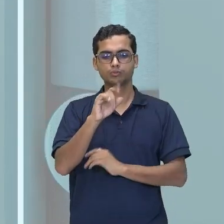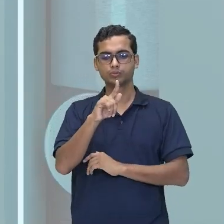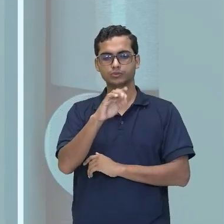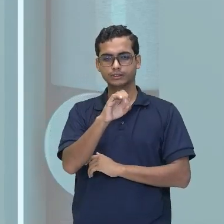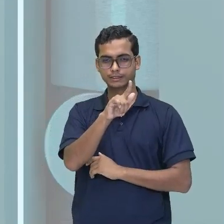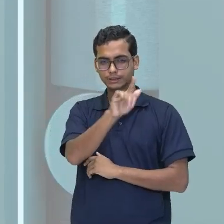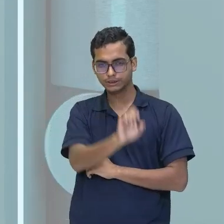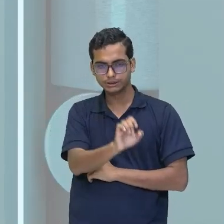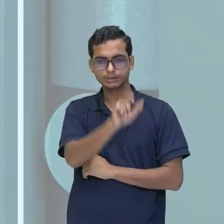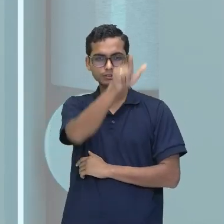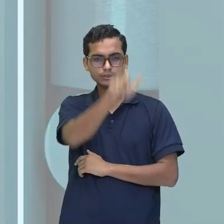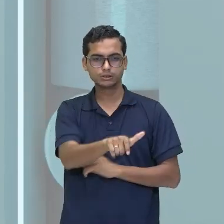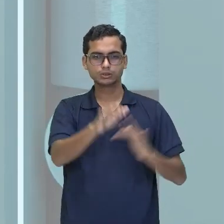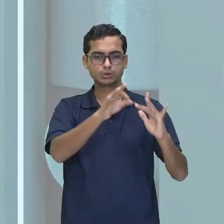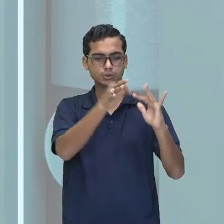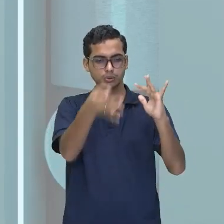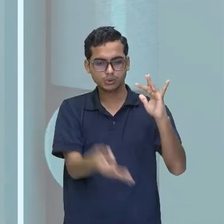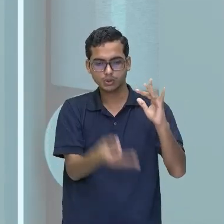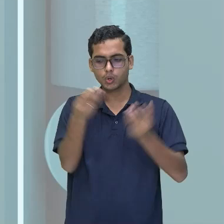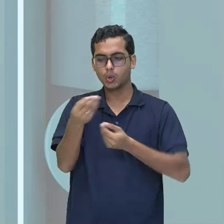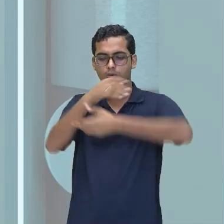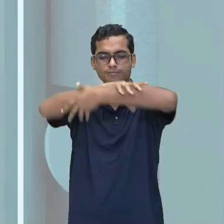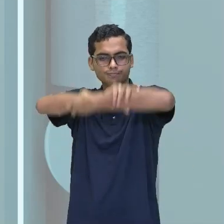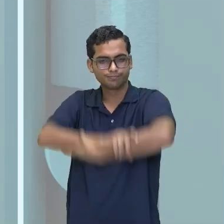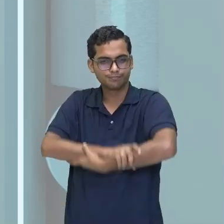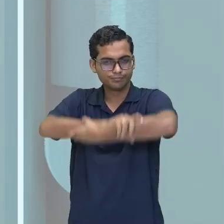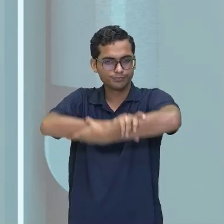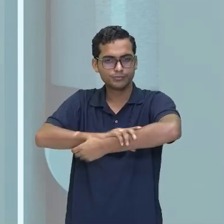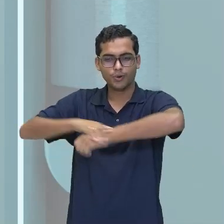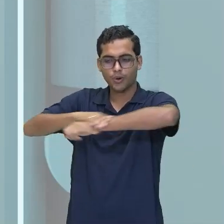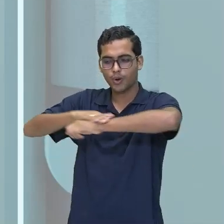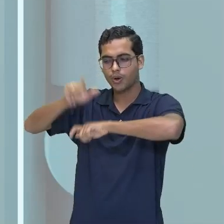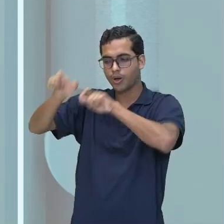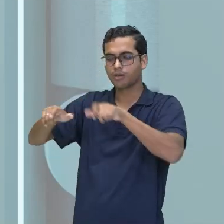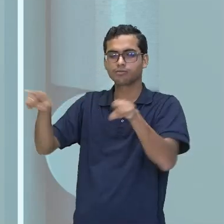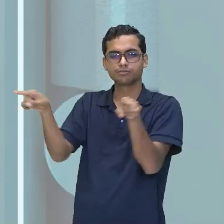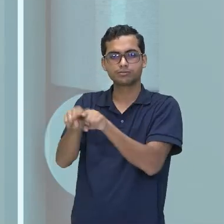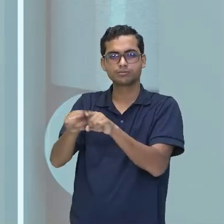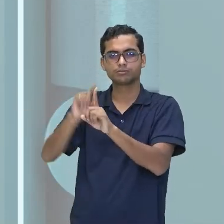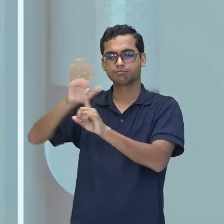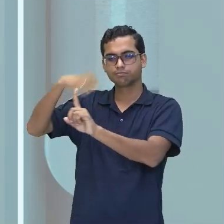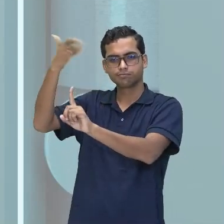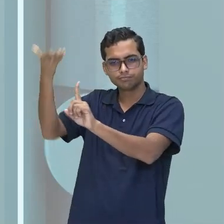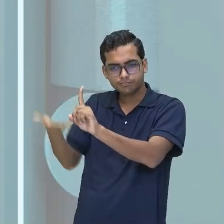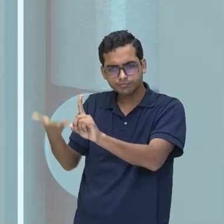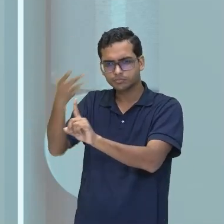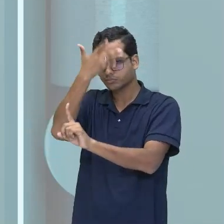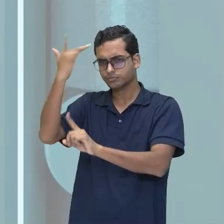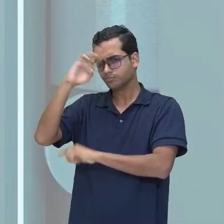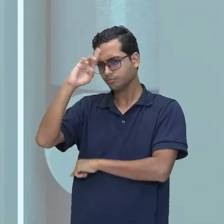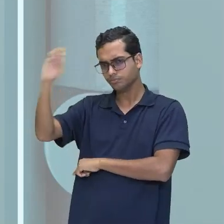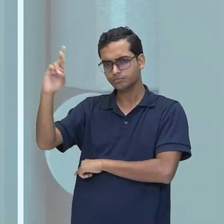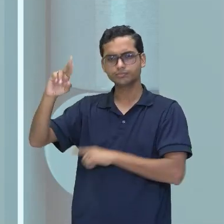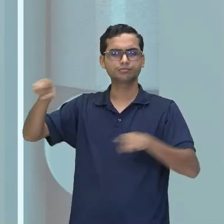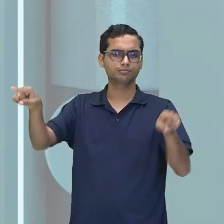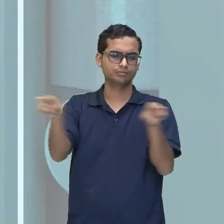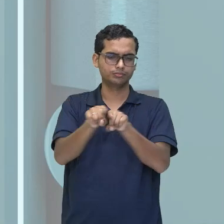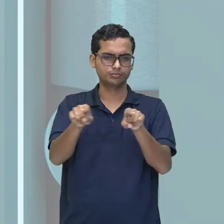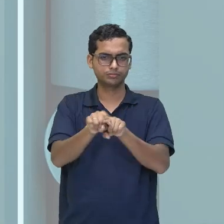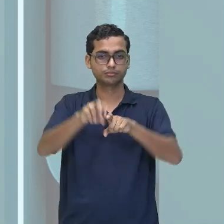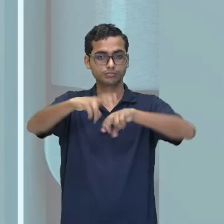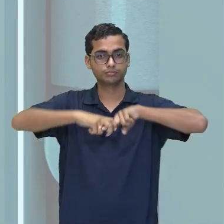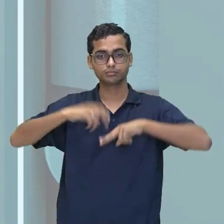anterior, saudando ele e honrando ele até como um mestre, porque